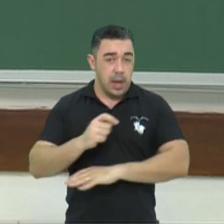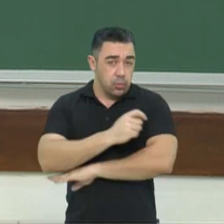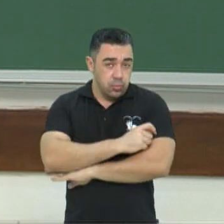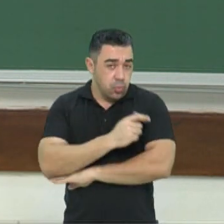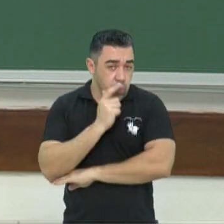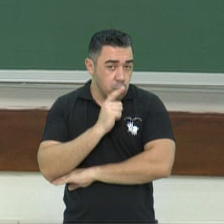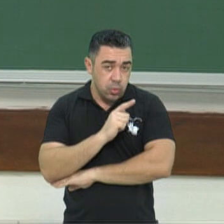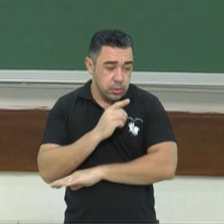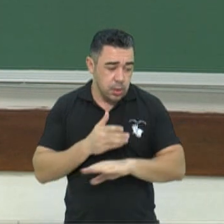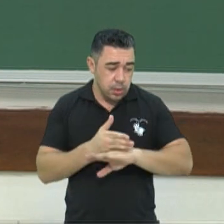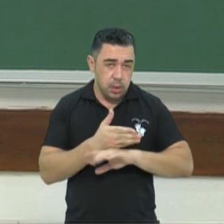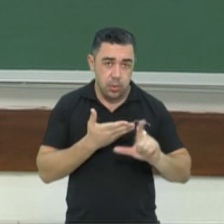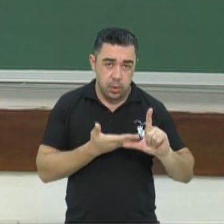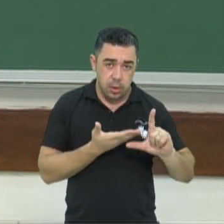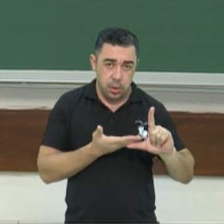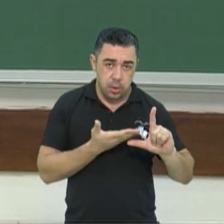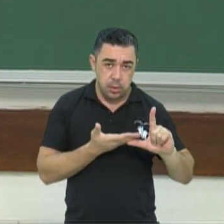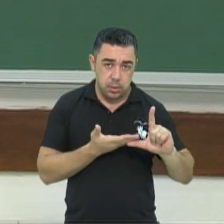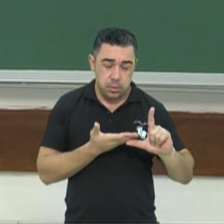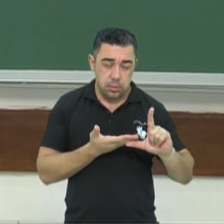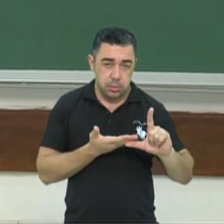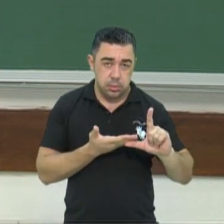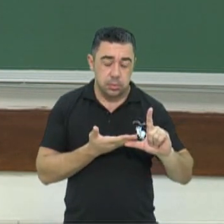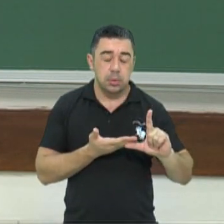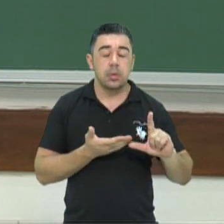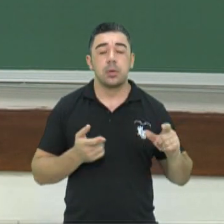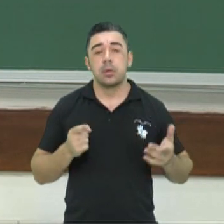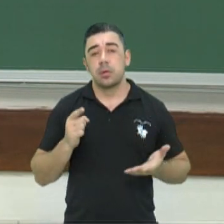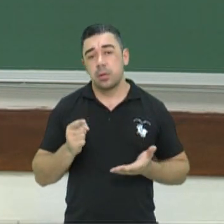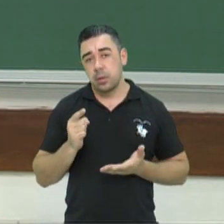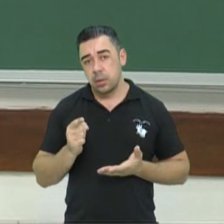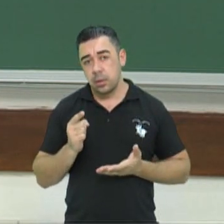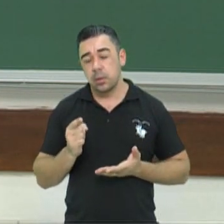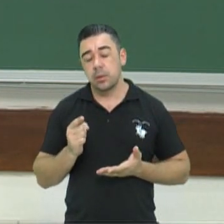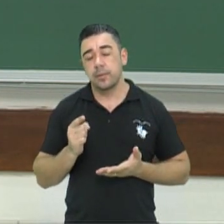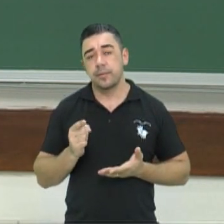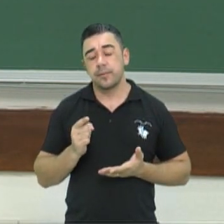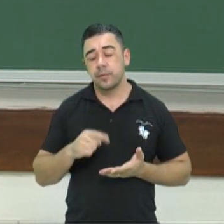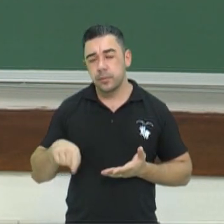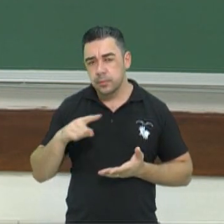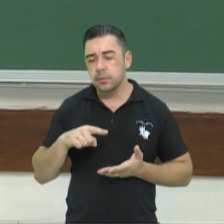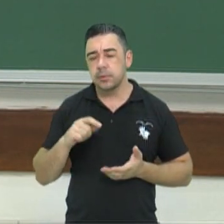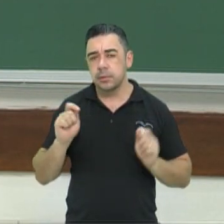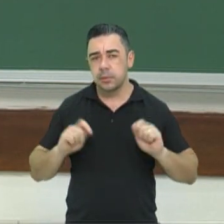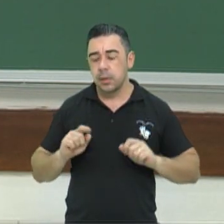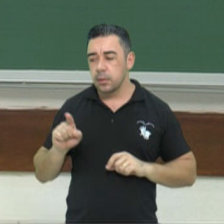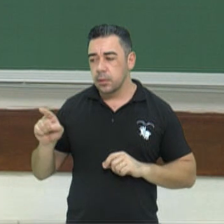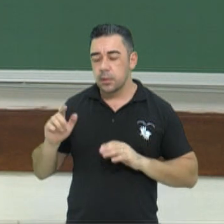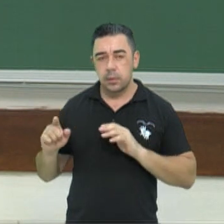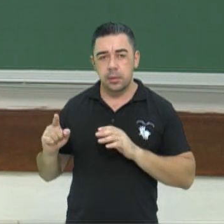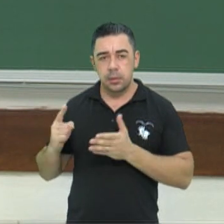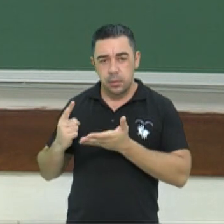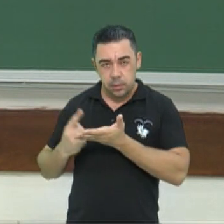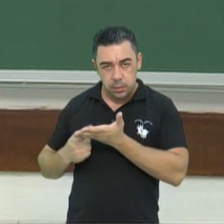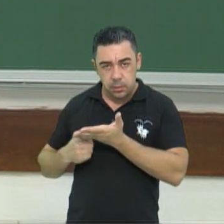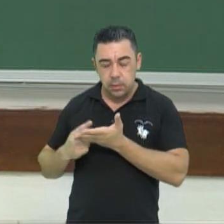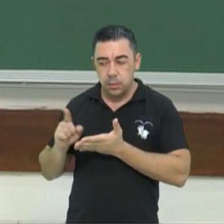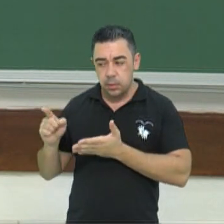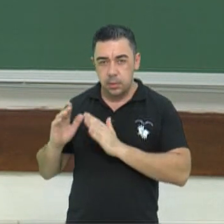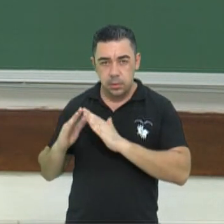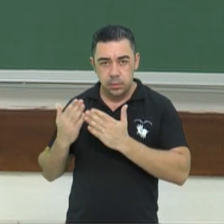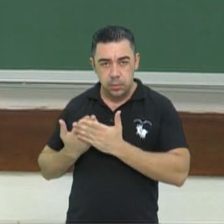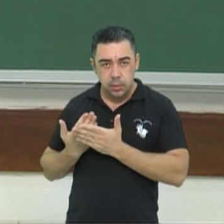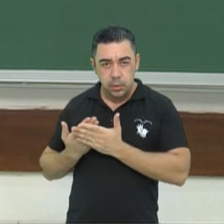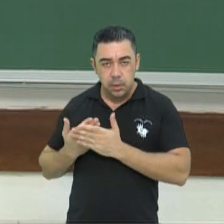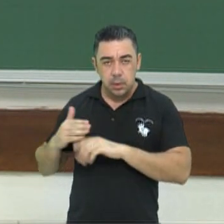essa possibilidade de acessar os meios eletrônicos aí, né, através do Classroom, para que combine com a sua direção,